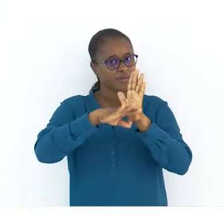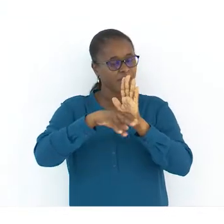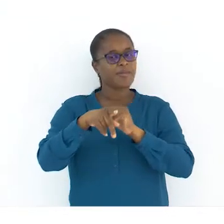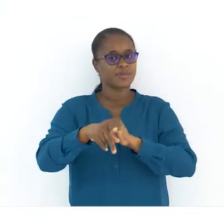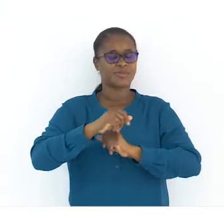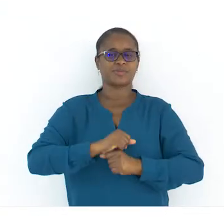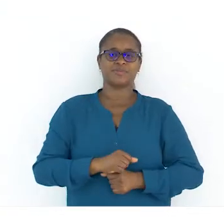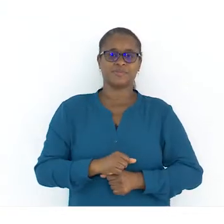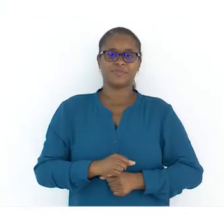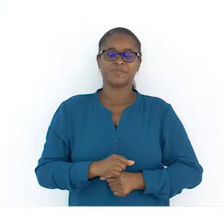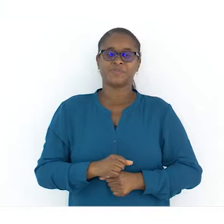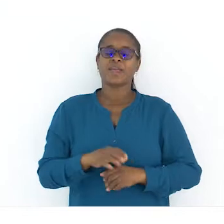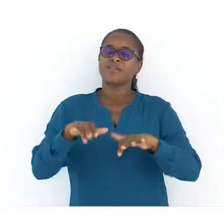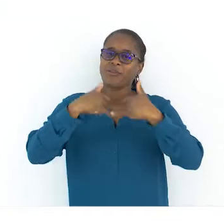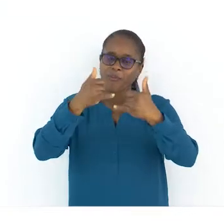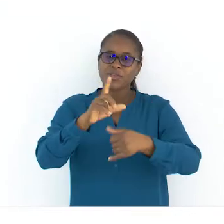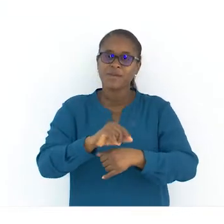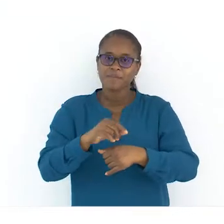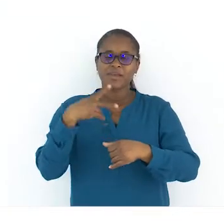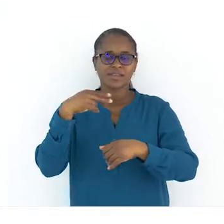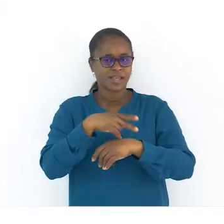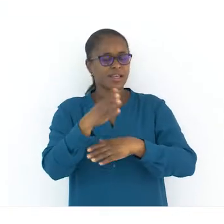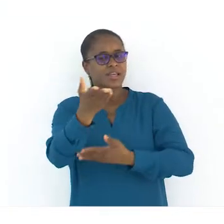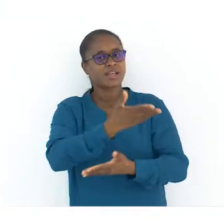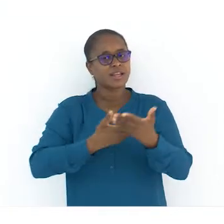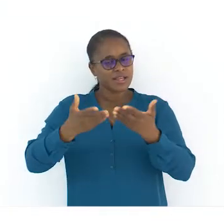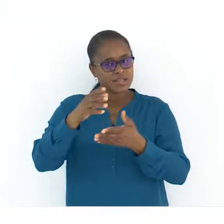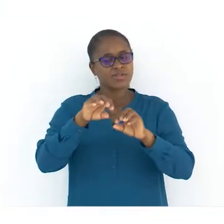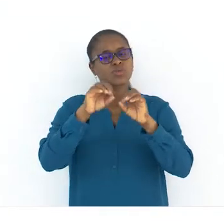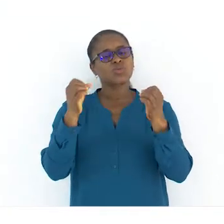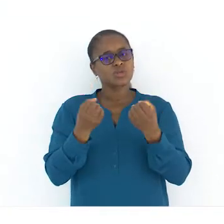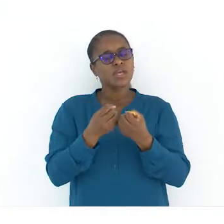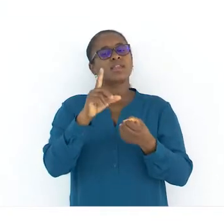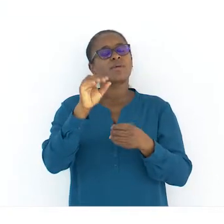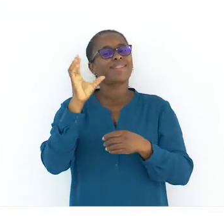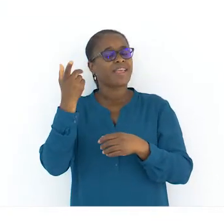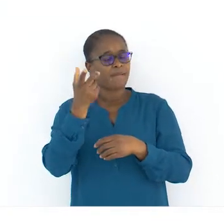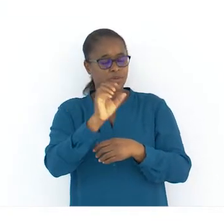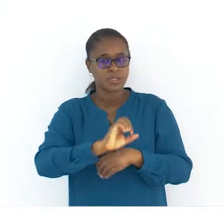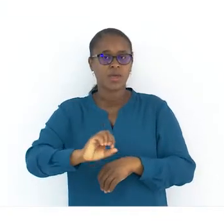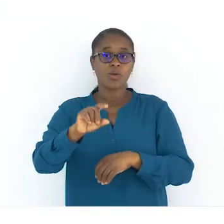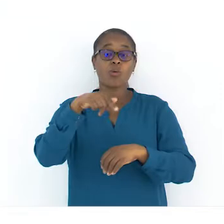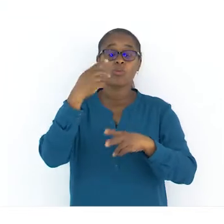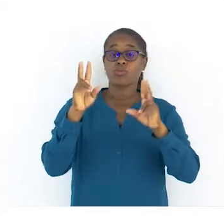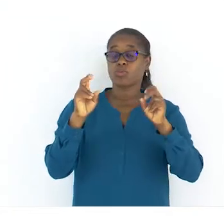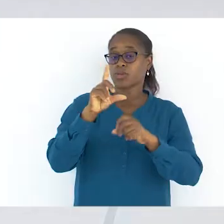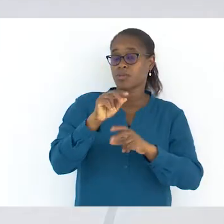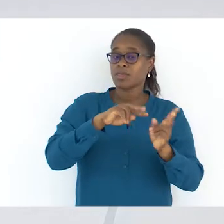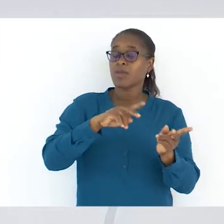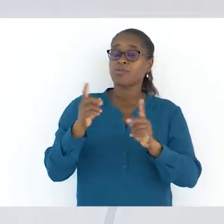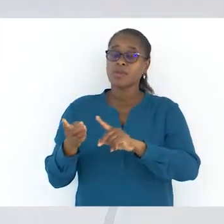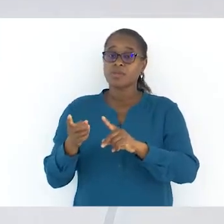isso. Depois também critica a relação à sociedade do seu tempo e o outro aspecto também transmite